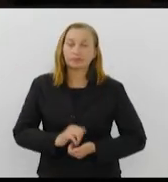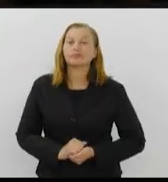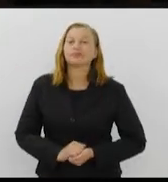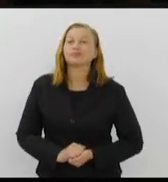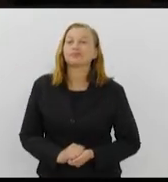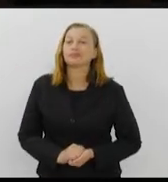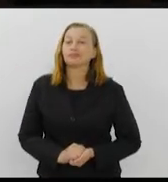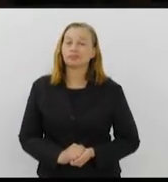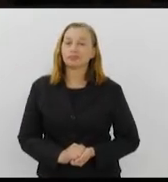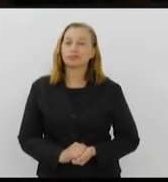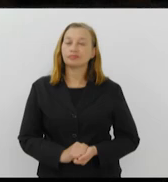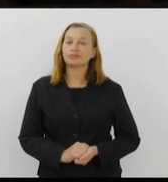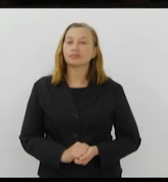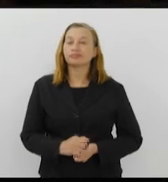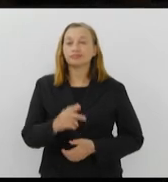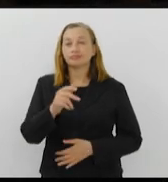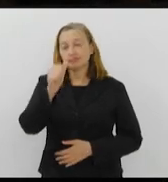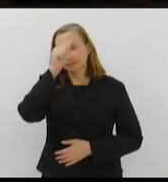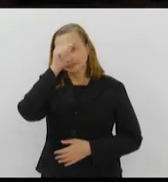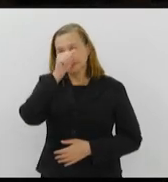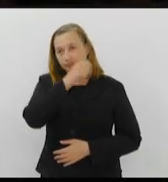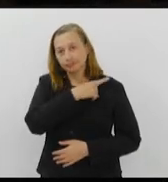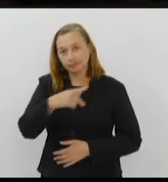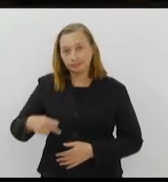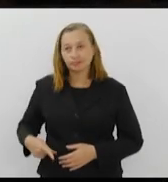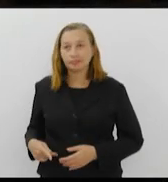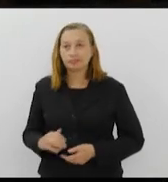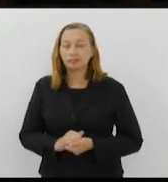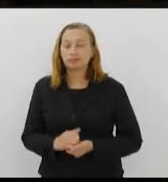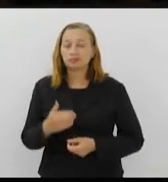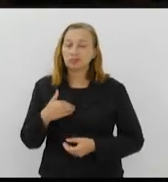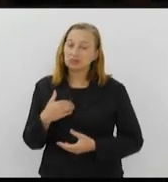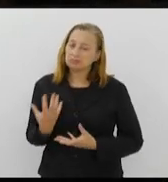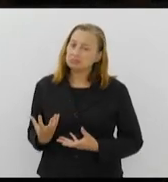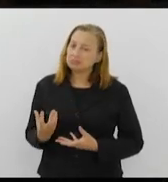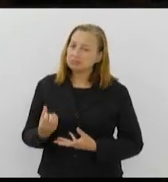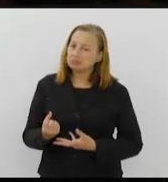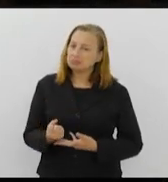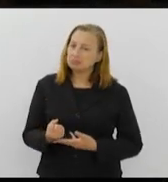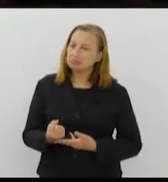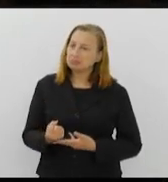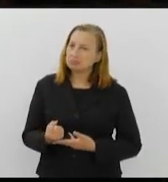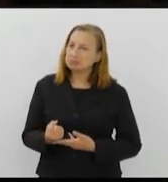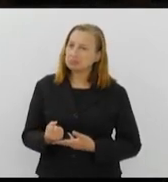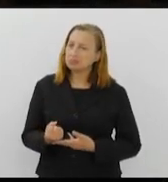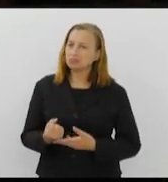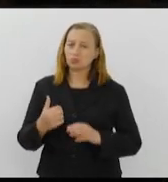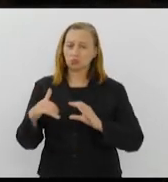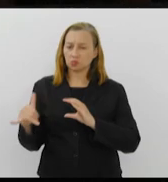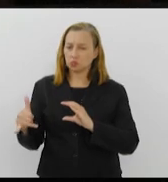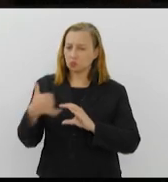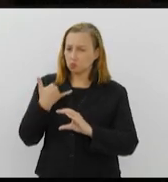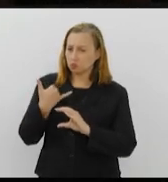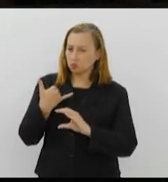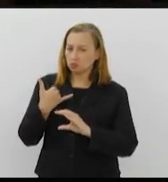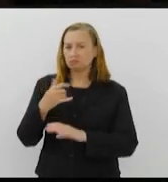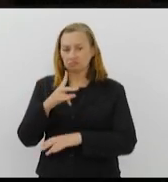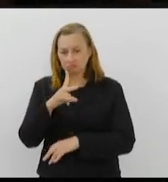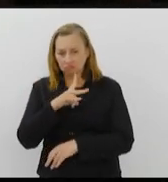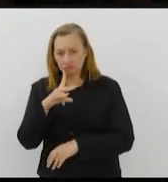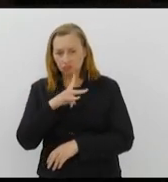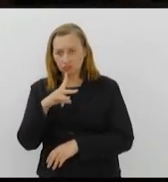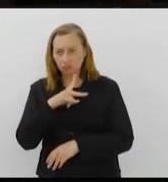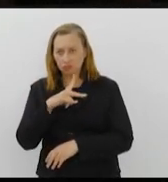Alerj. Presidente, recebi, através do meu WhatsApp pessoal,